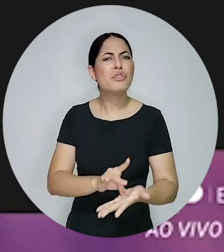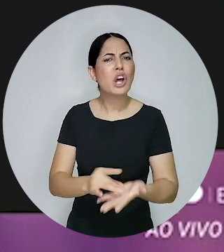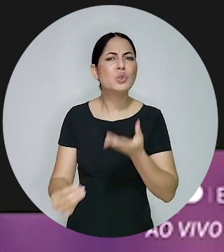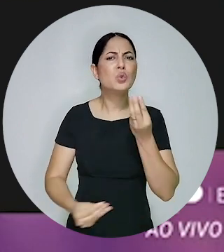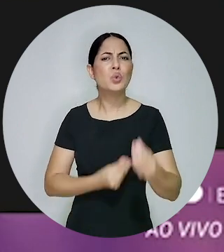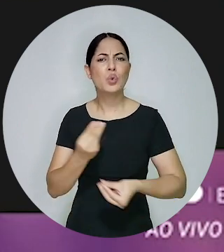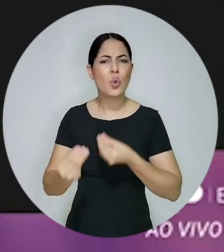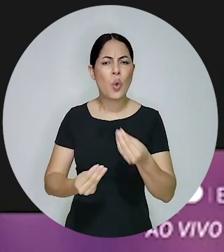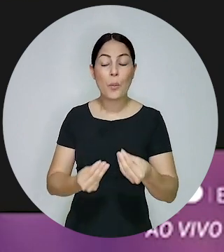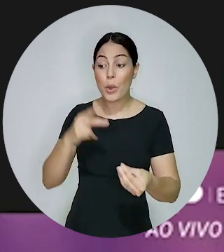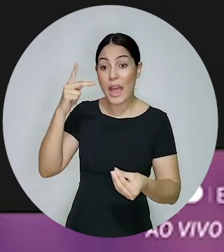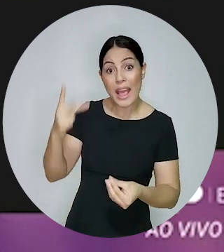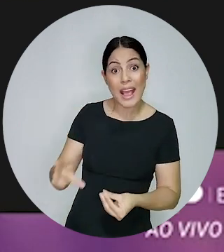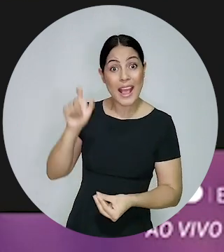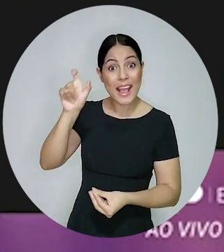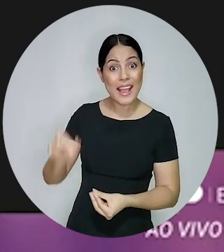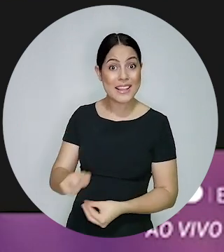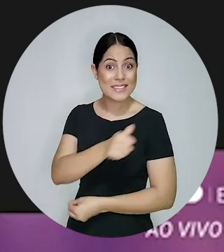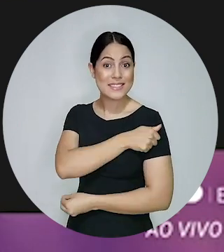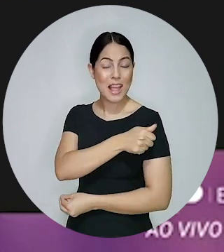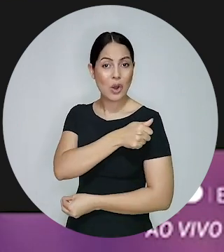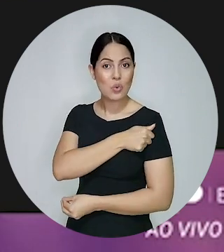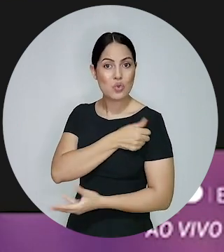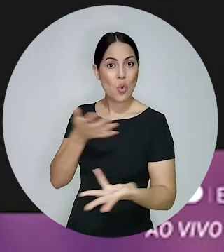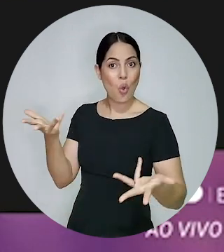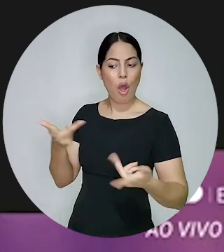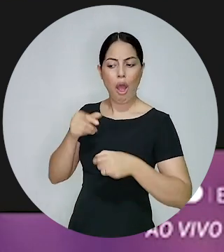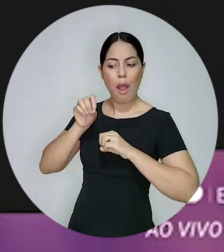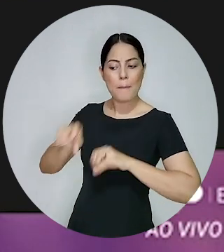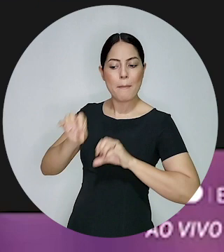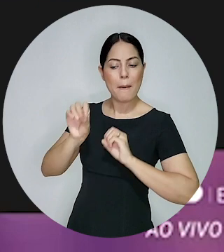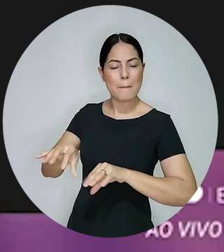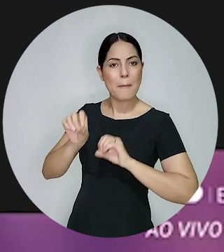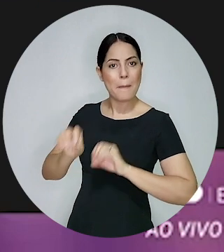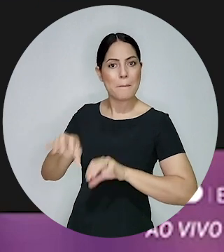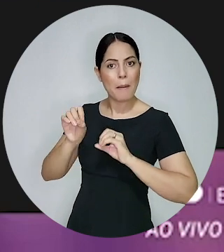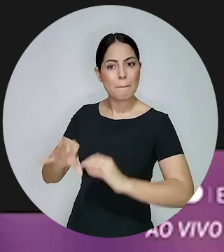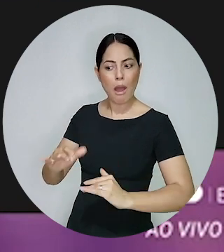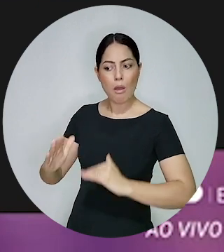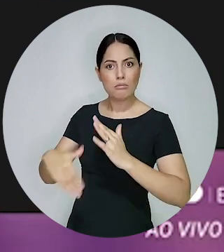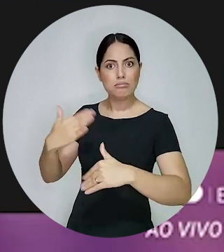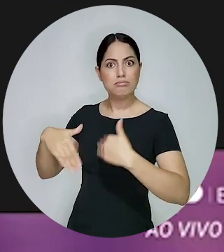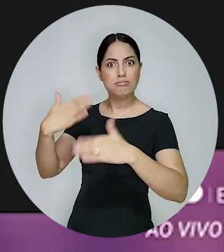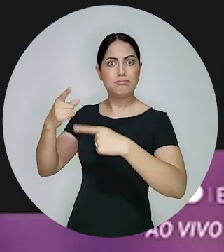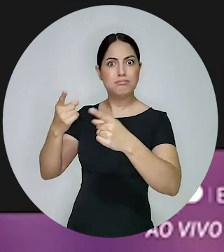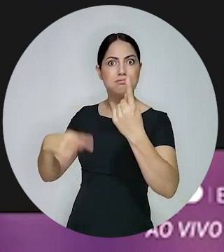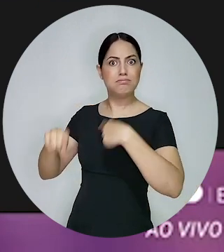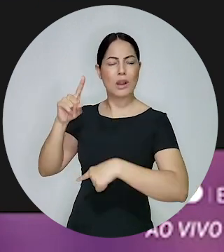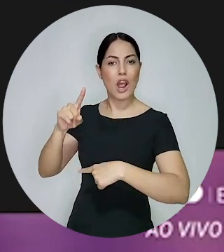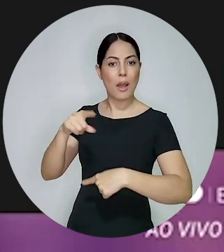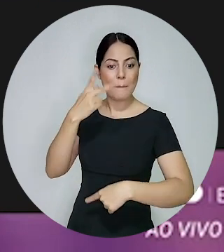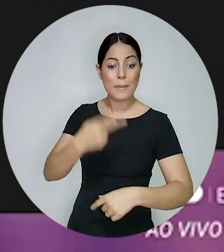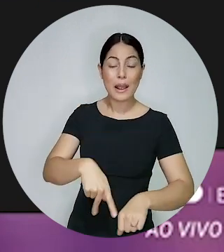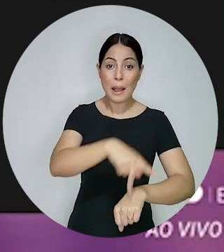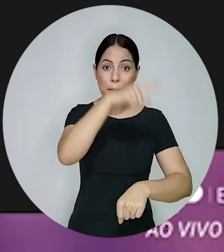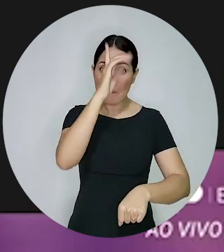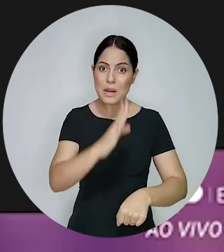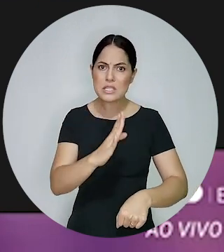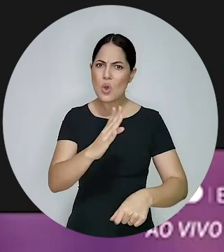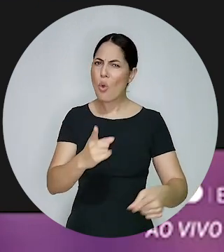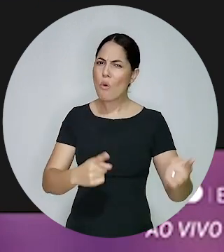mudar isso, como que a gente pode, de fato, qualificar nossos alunos, alunas, para realmente a gente